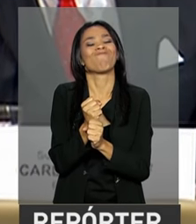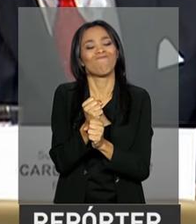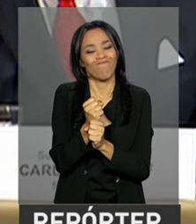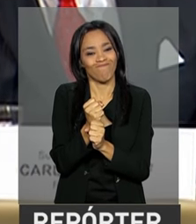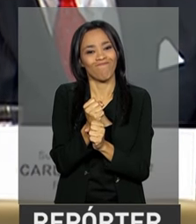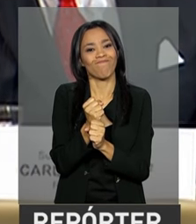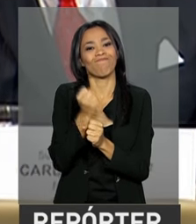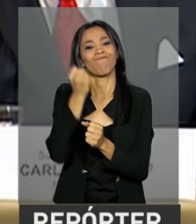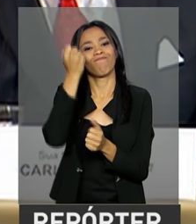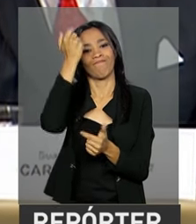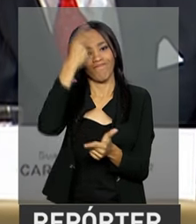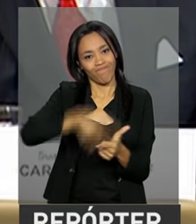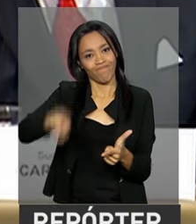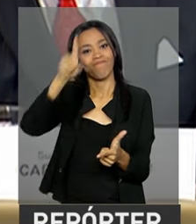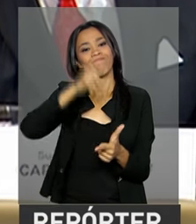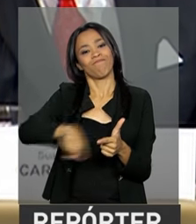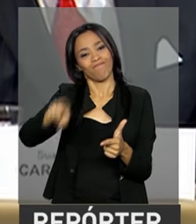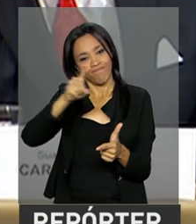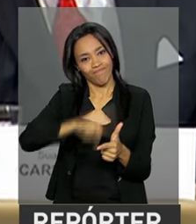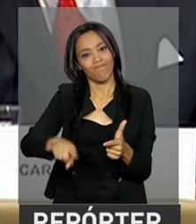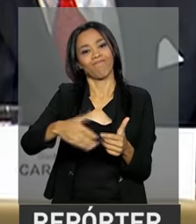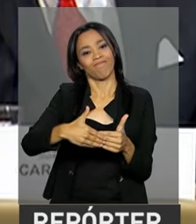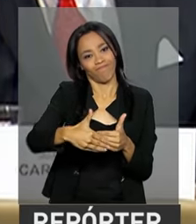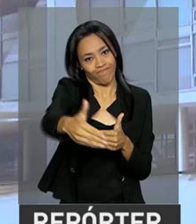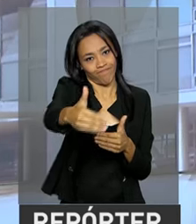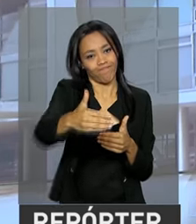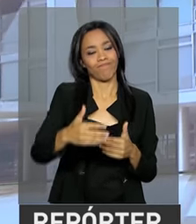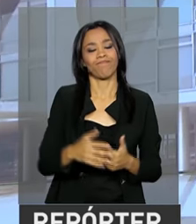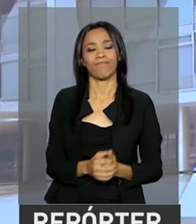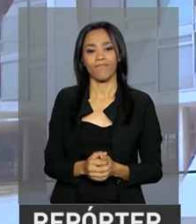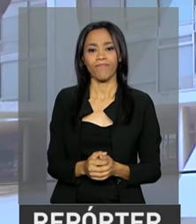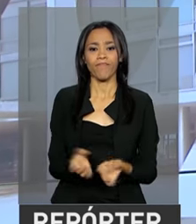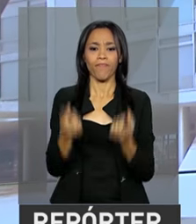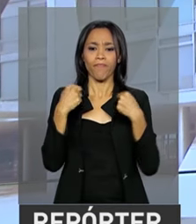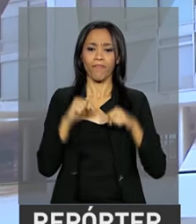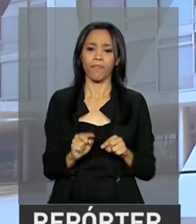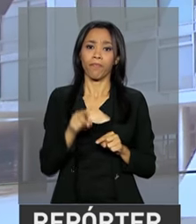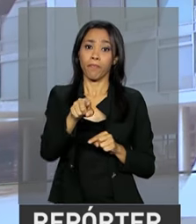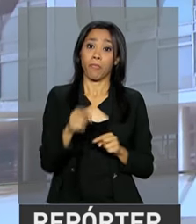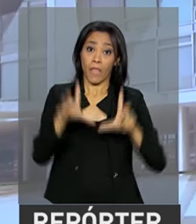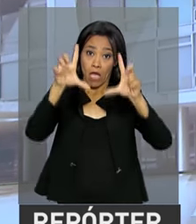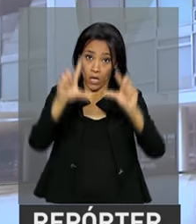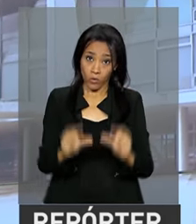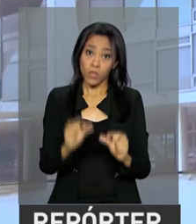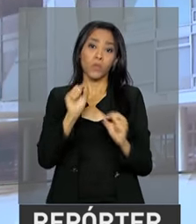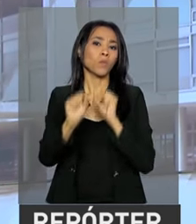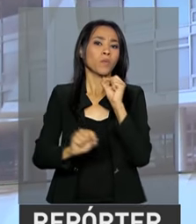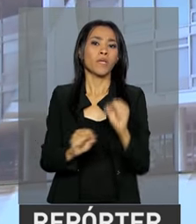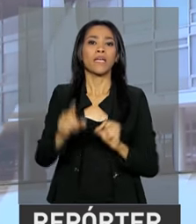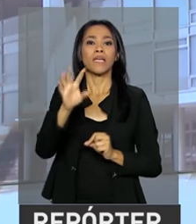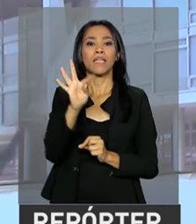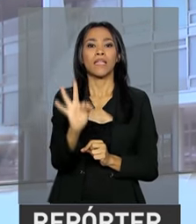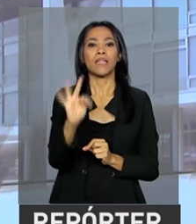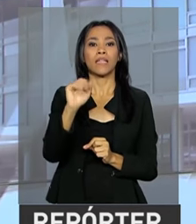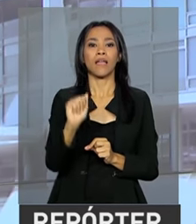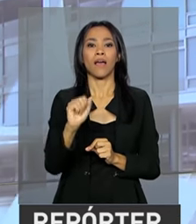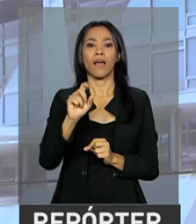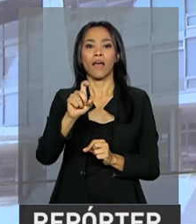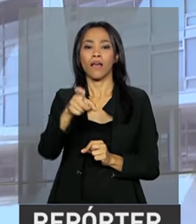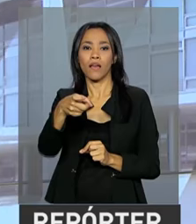na verdade péssima situação a redução das taxas de juros dos créditos